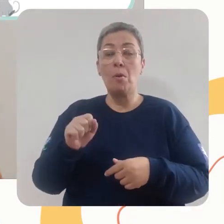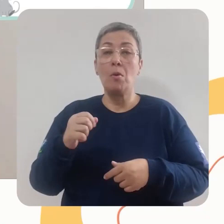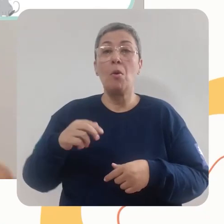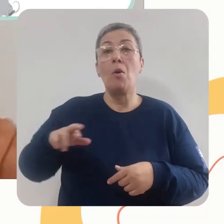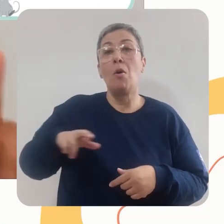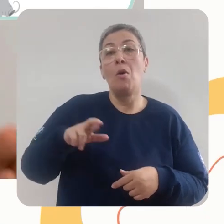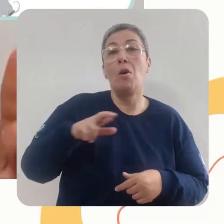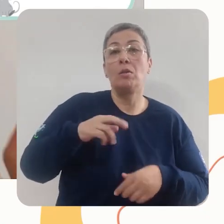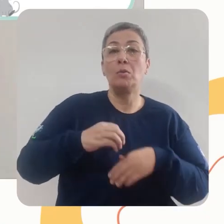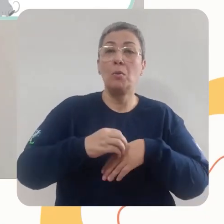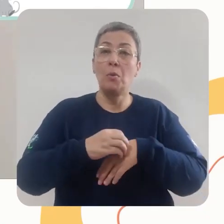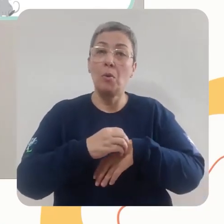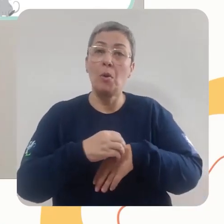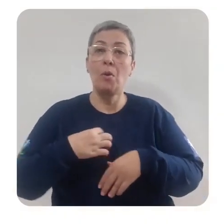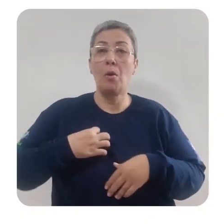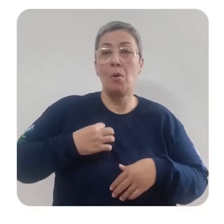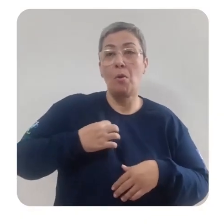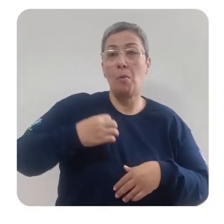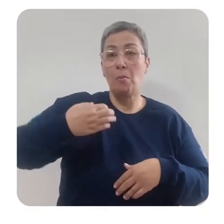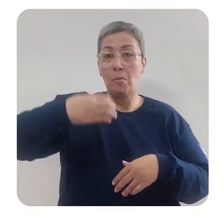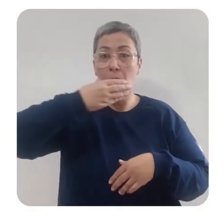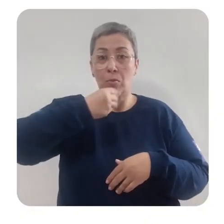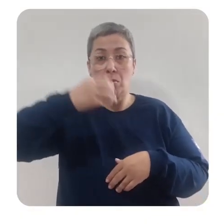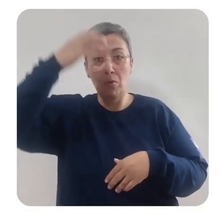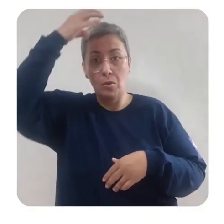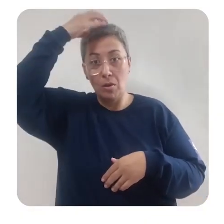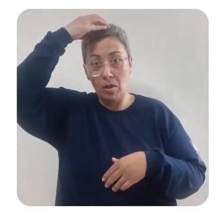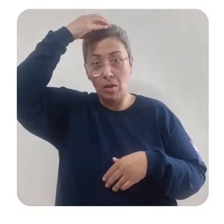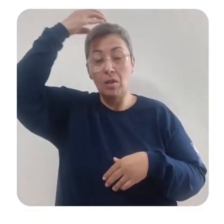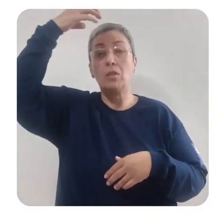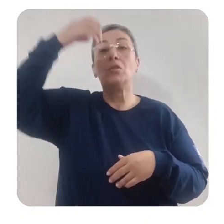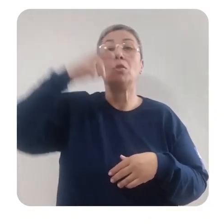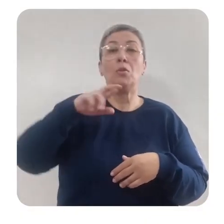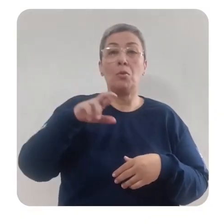roeu a roupa do rei de Roma.